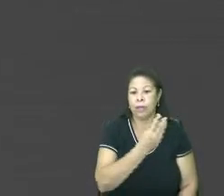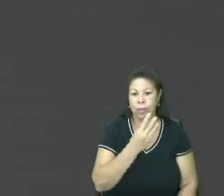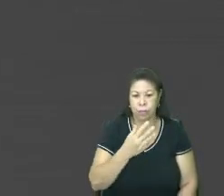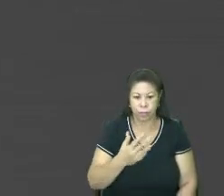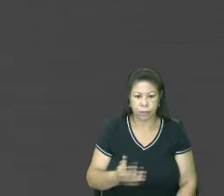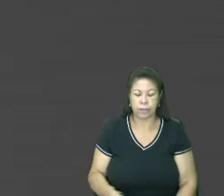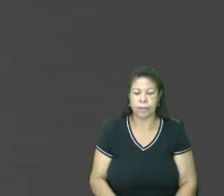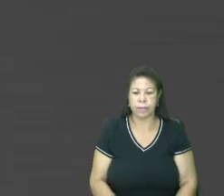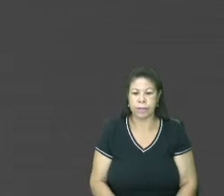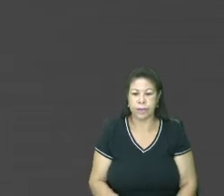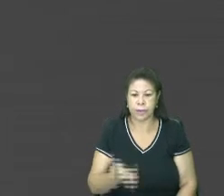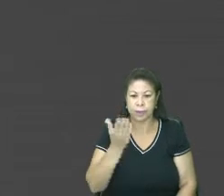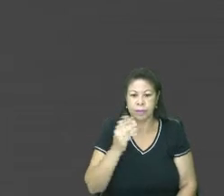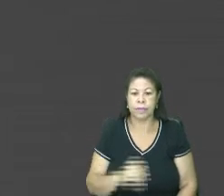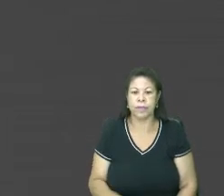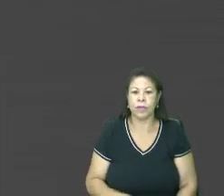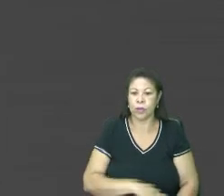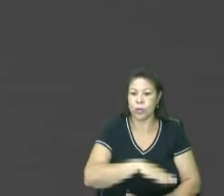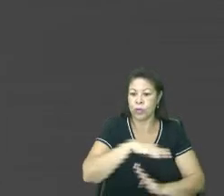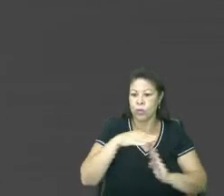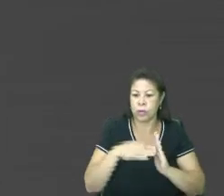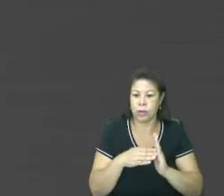266.384.544, um total no ano de R$